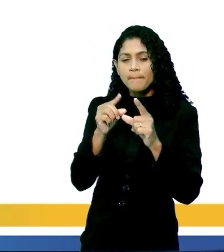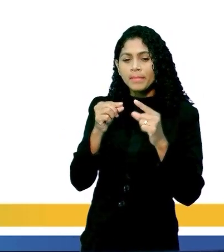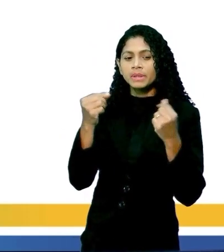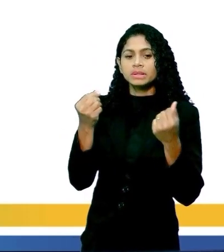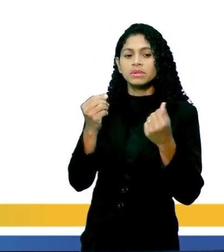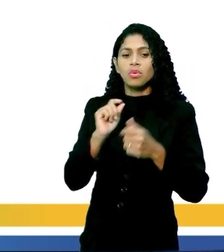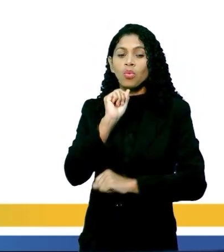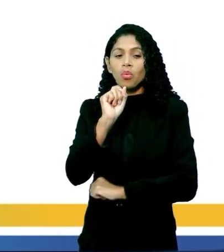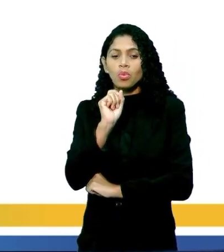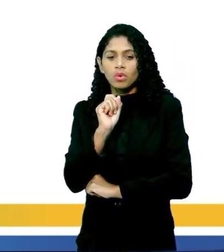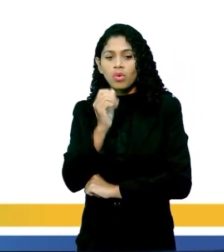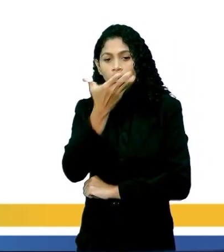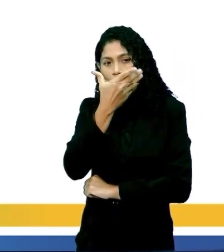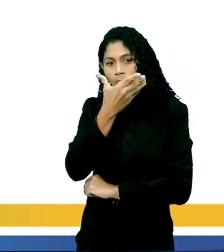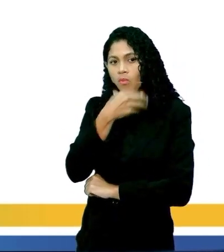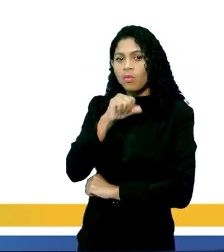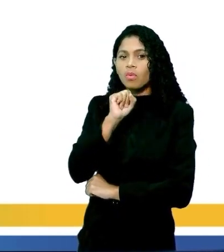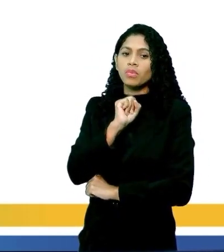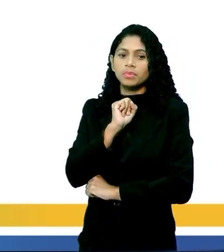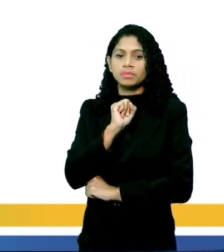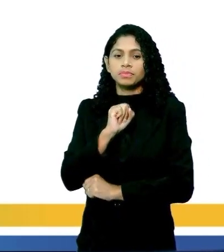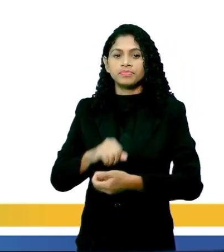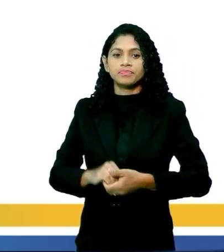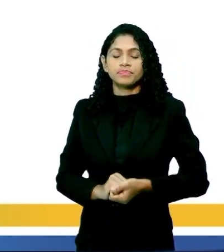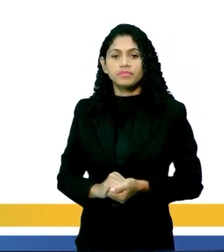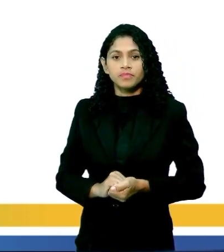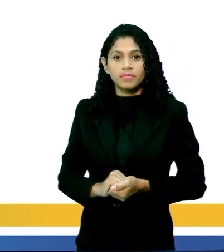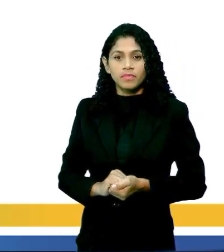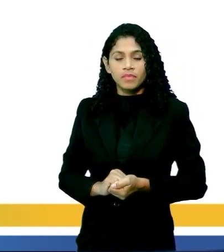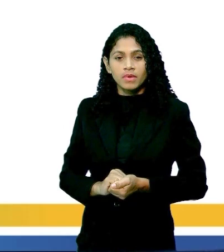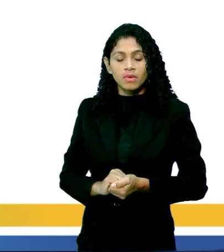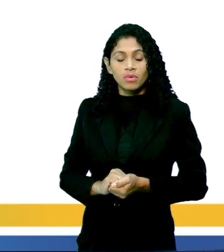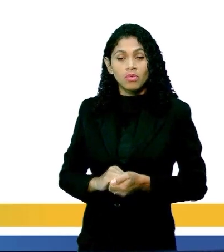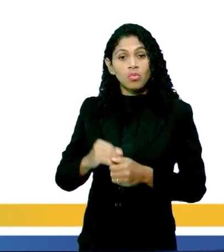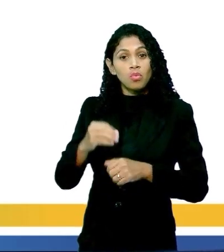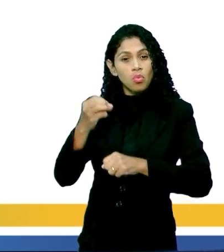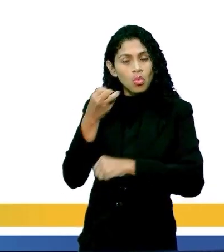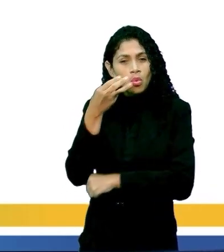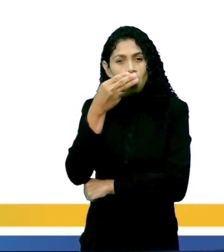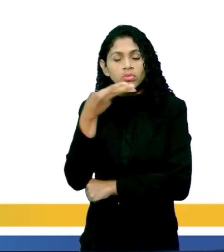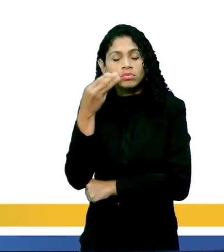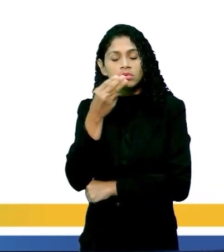Oliveira, dono da mercearia. Este açúcar veio de